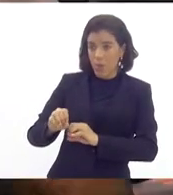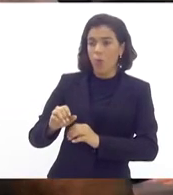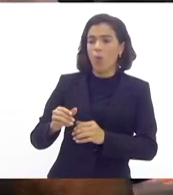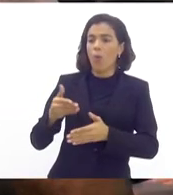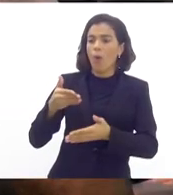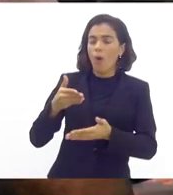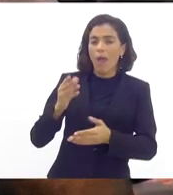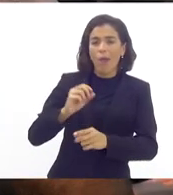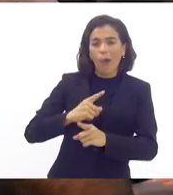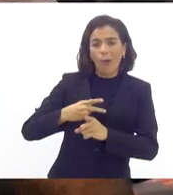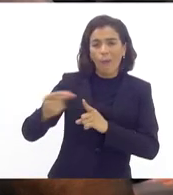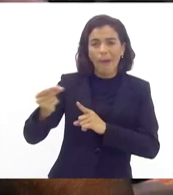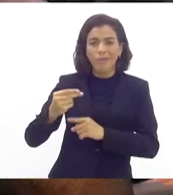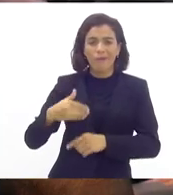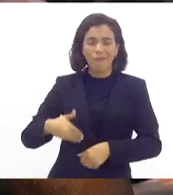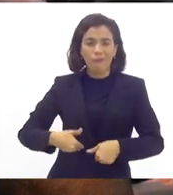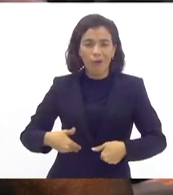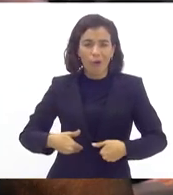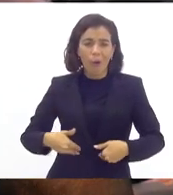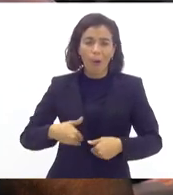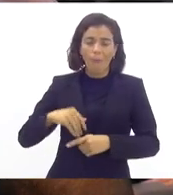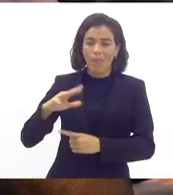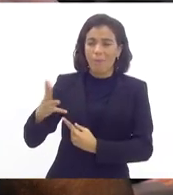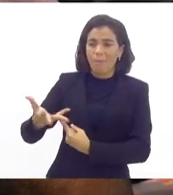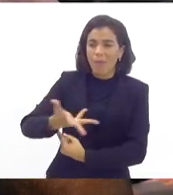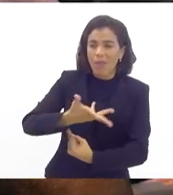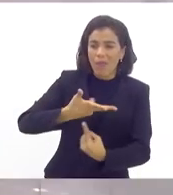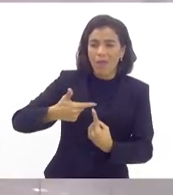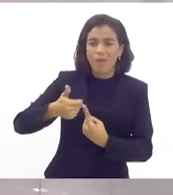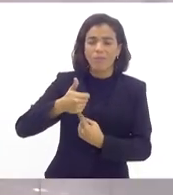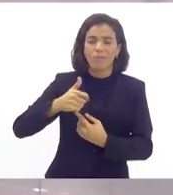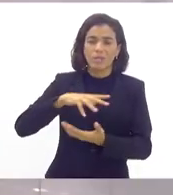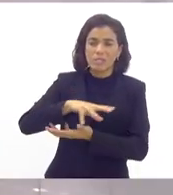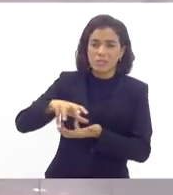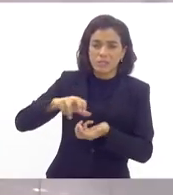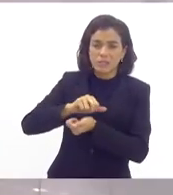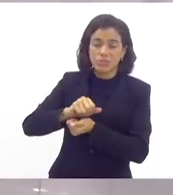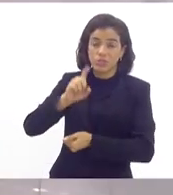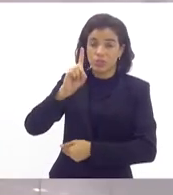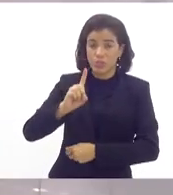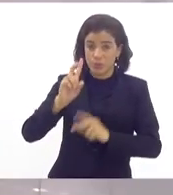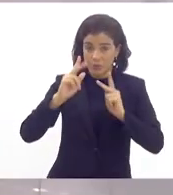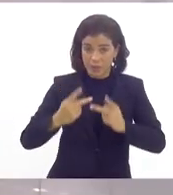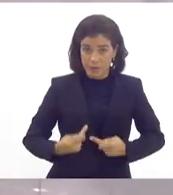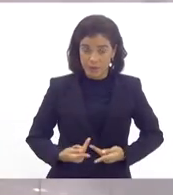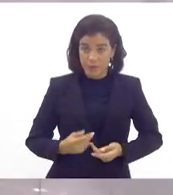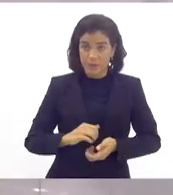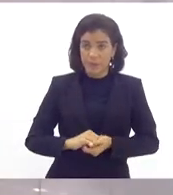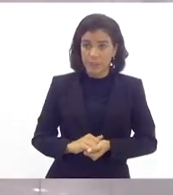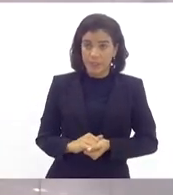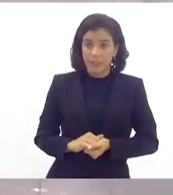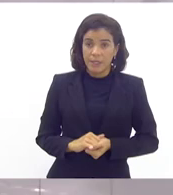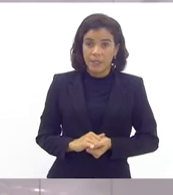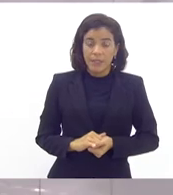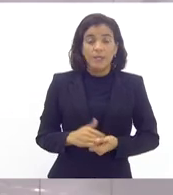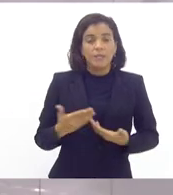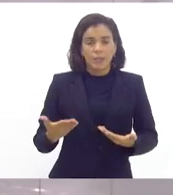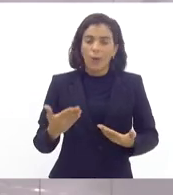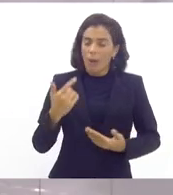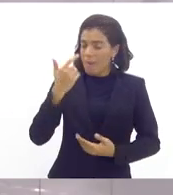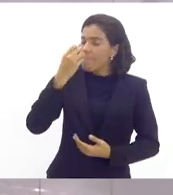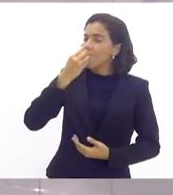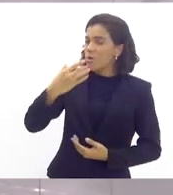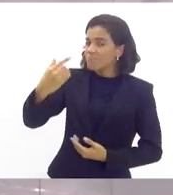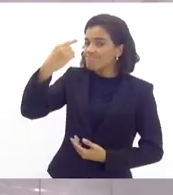fome, meio ambiente, desenvolvimento sustentável, direitos humanos. Então, vale a pena pensar